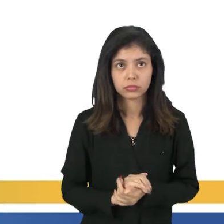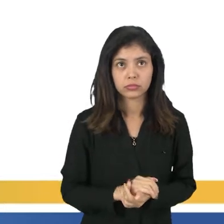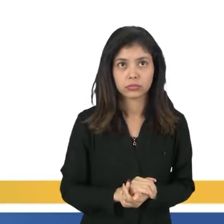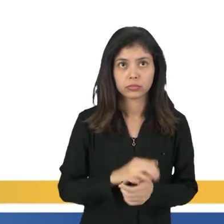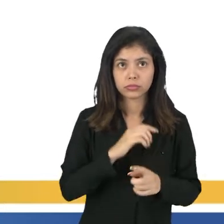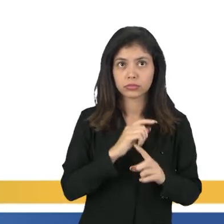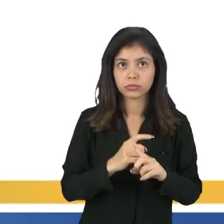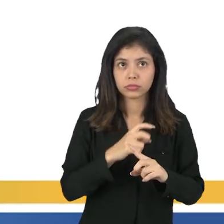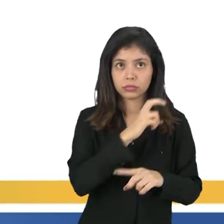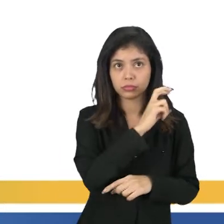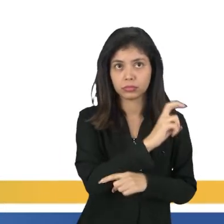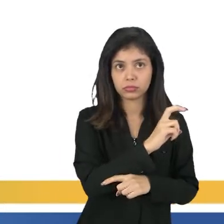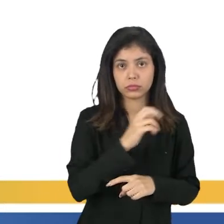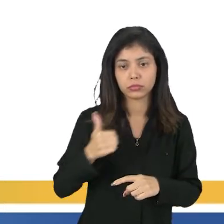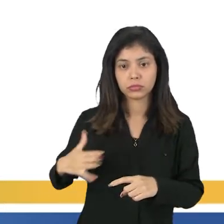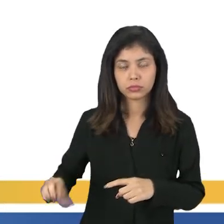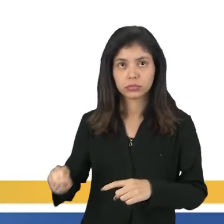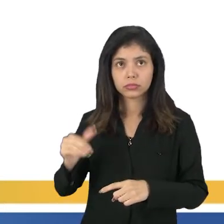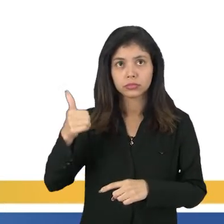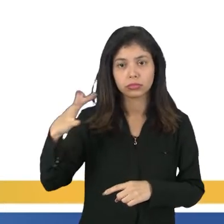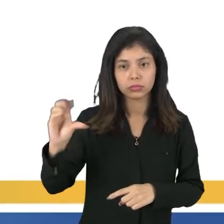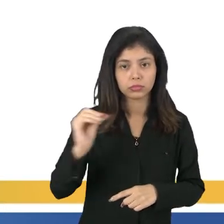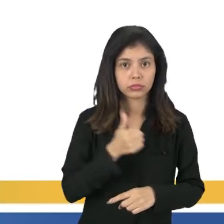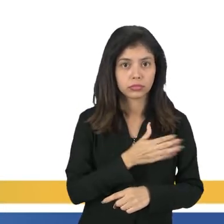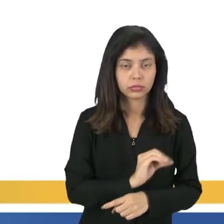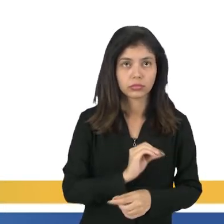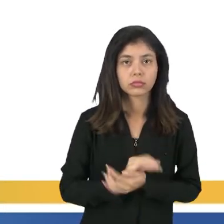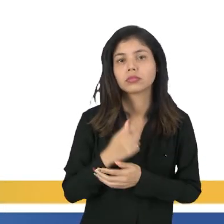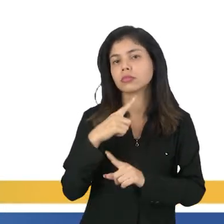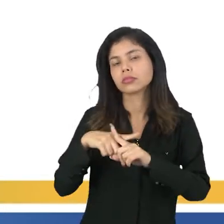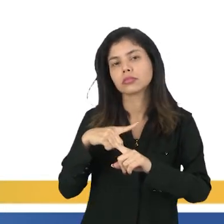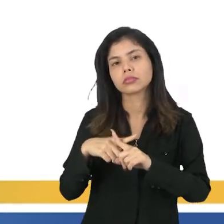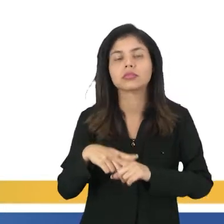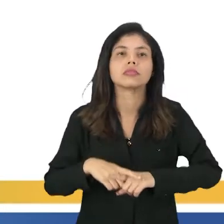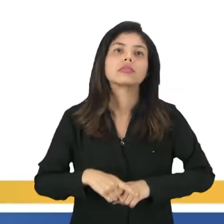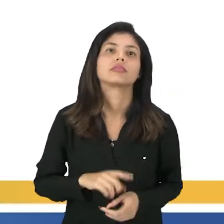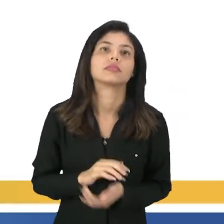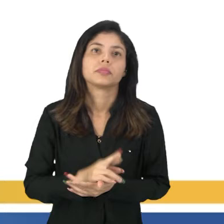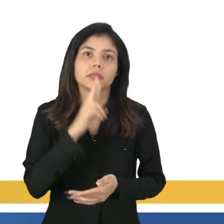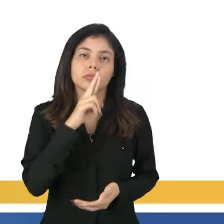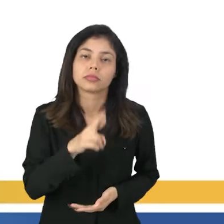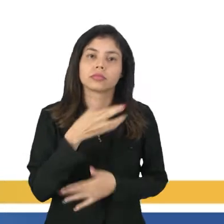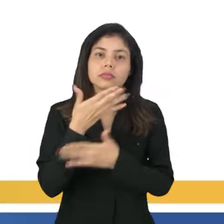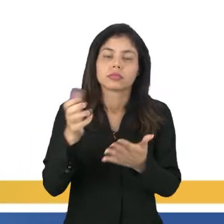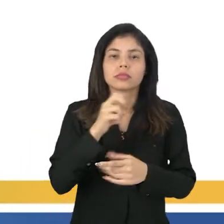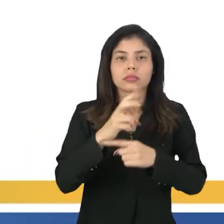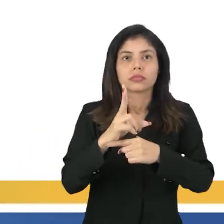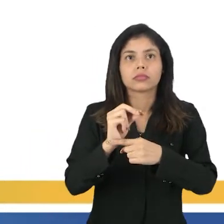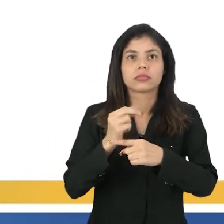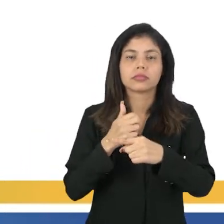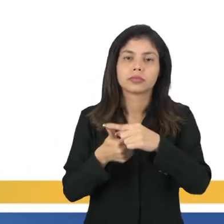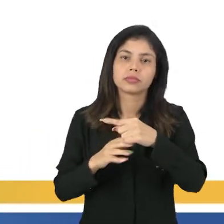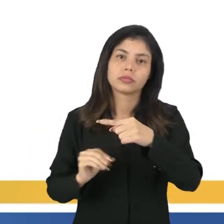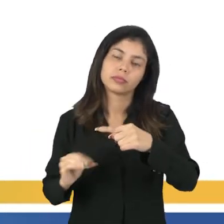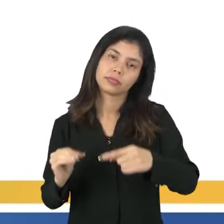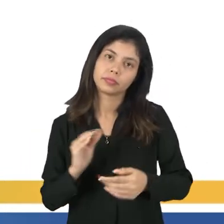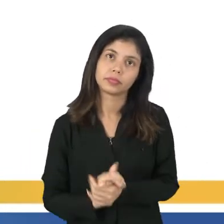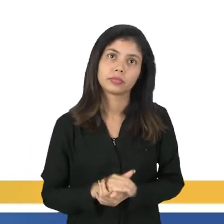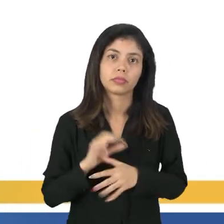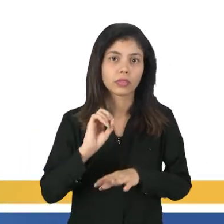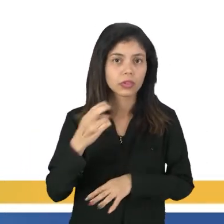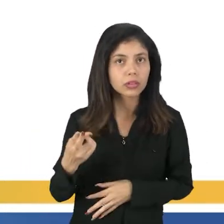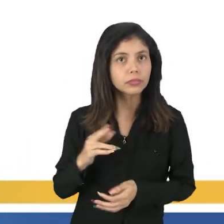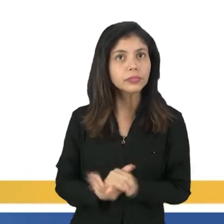10 tanto o numerador quanto o denominador. Quando você multiplicar, você vai ter o resultado igual a 50 sobre 100.